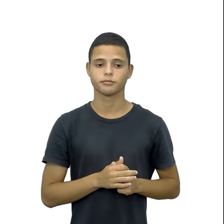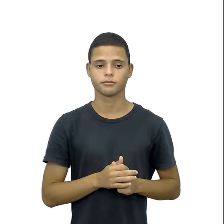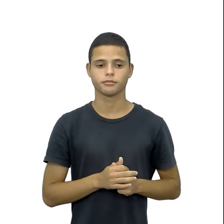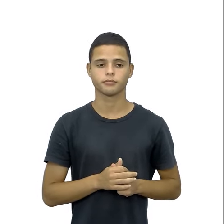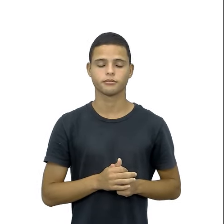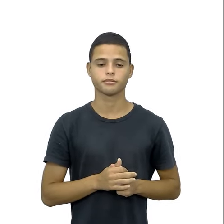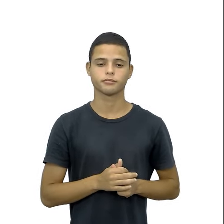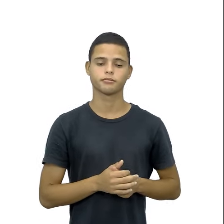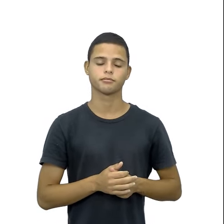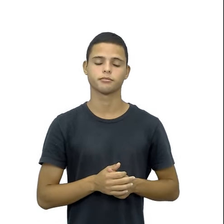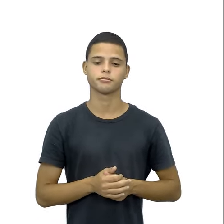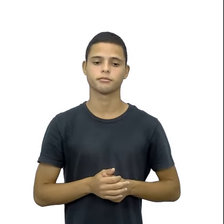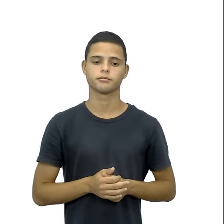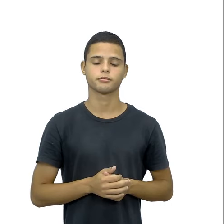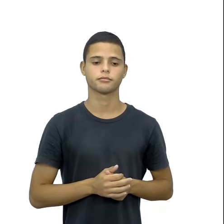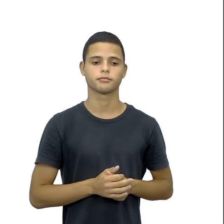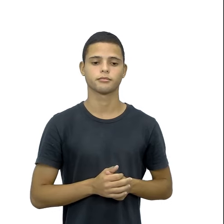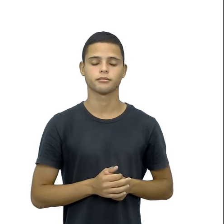aqui